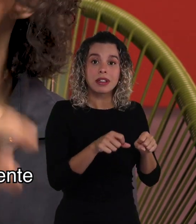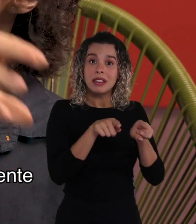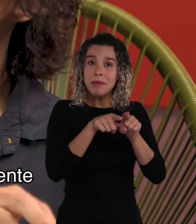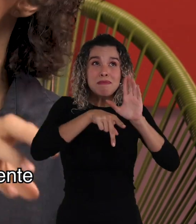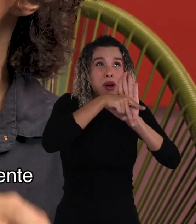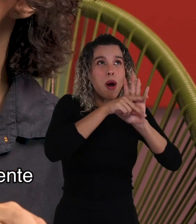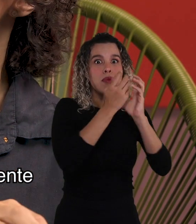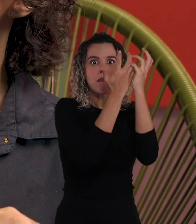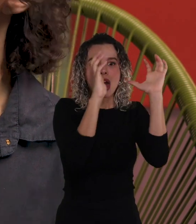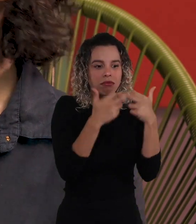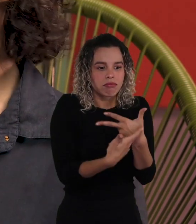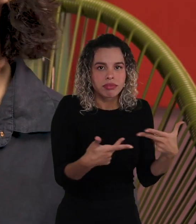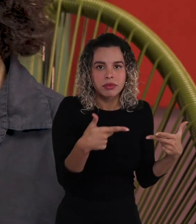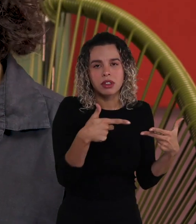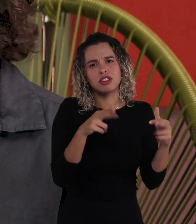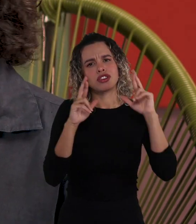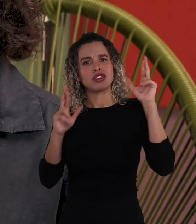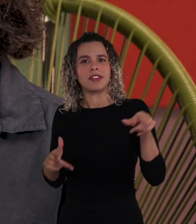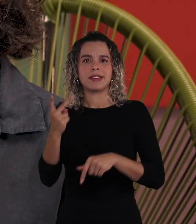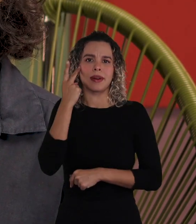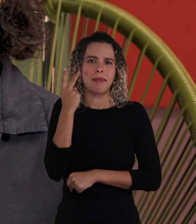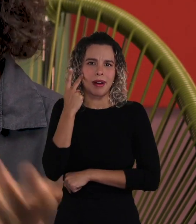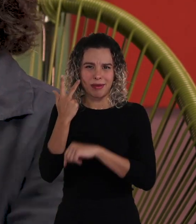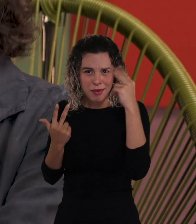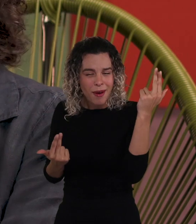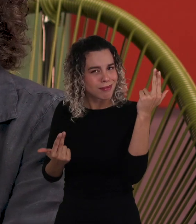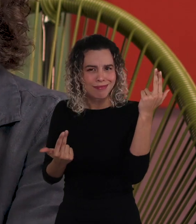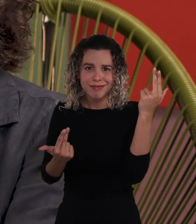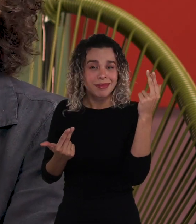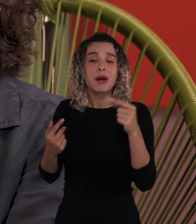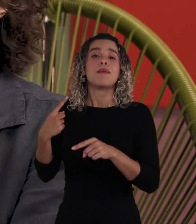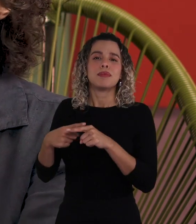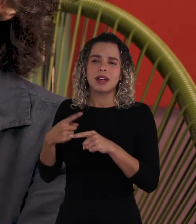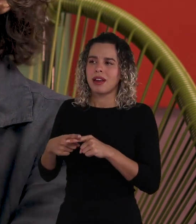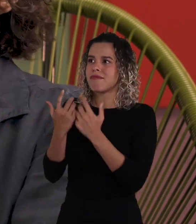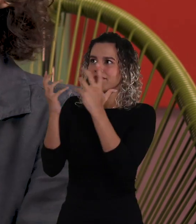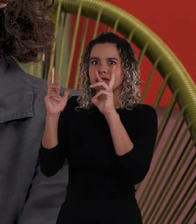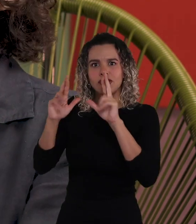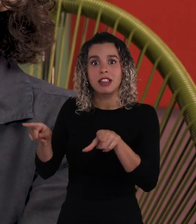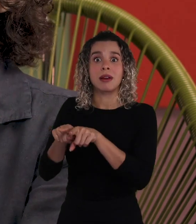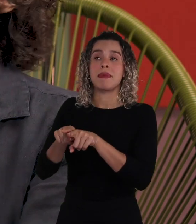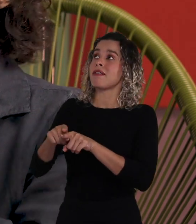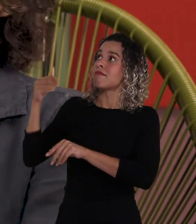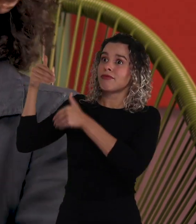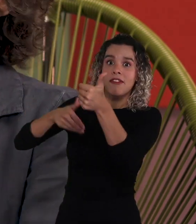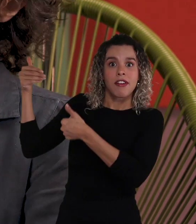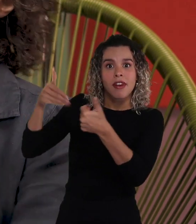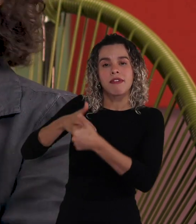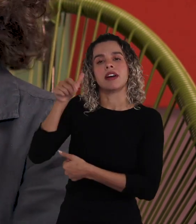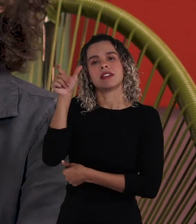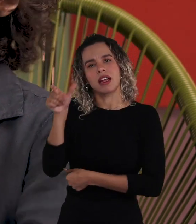num bioma bem específico, de lugares como São Paulo, por exemplo, que tem uma imigração italiana expressiva e que